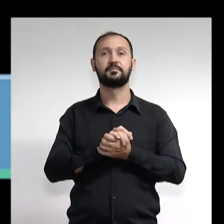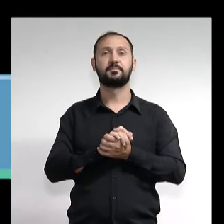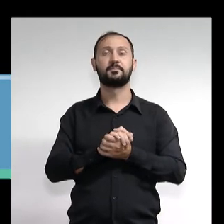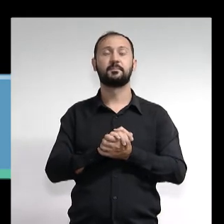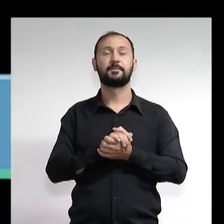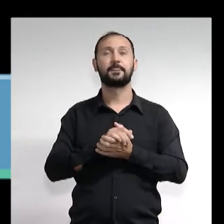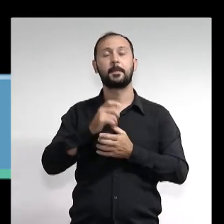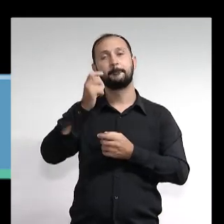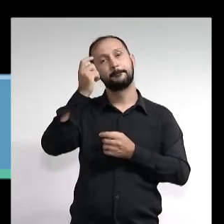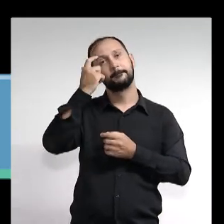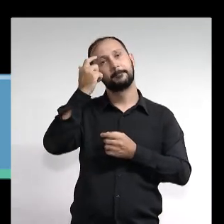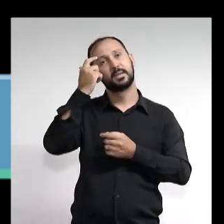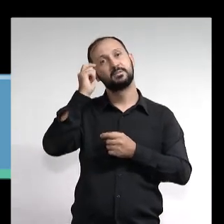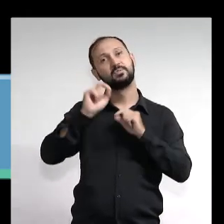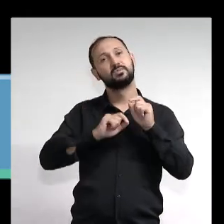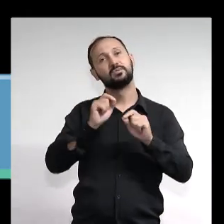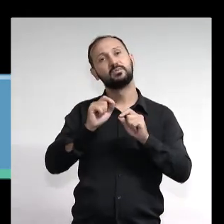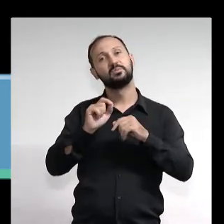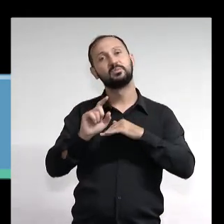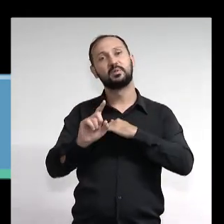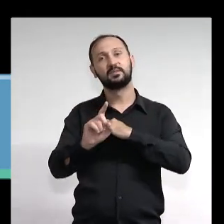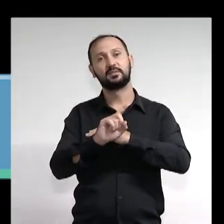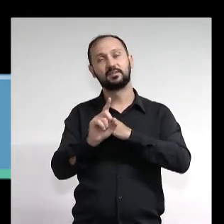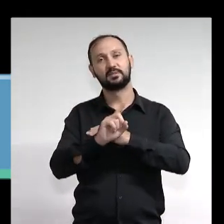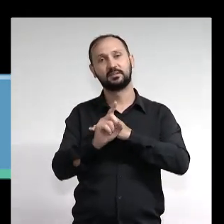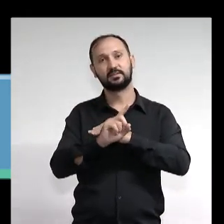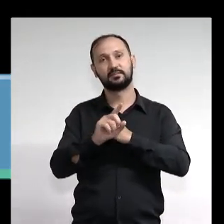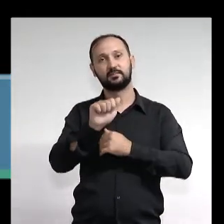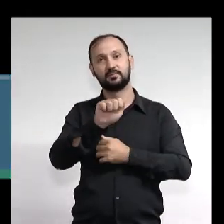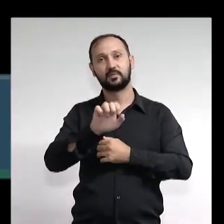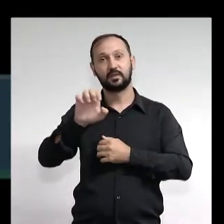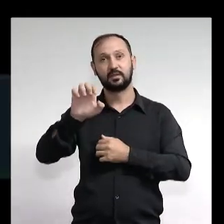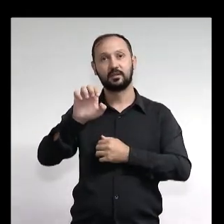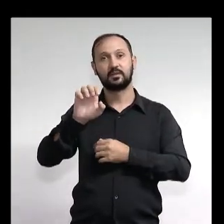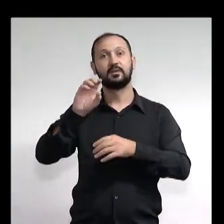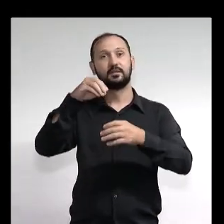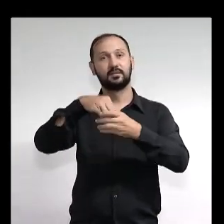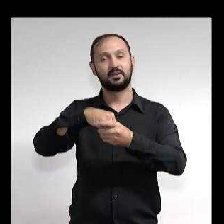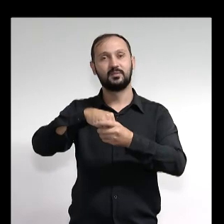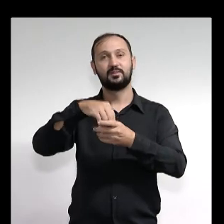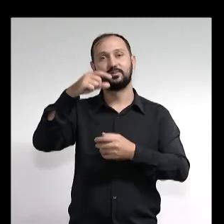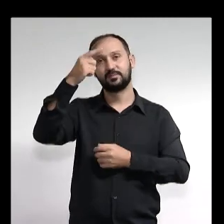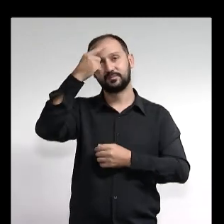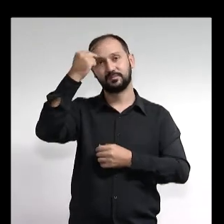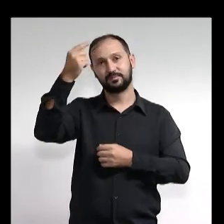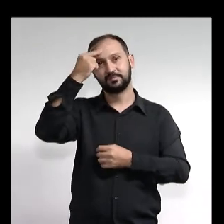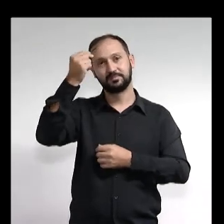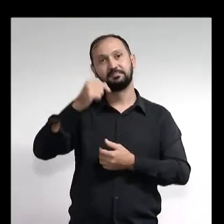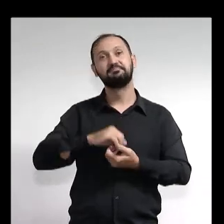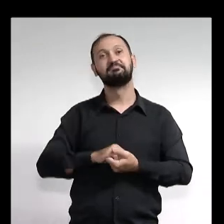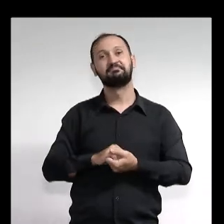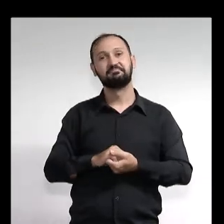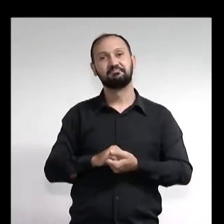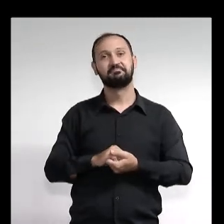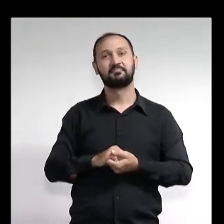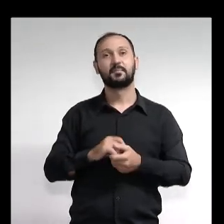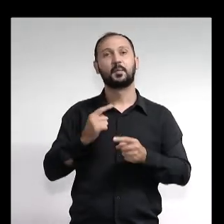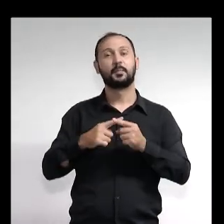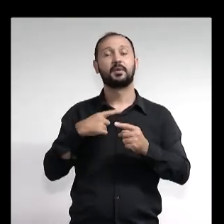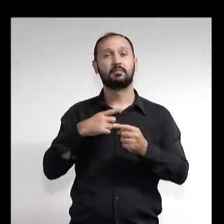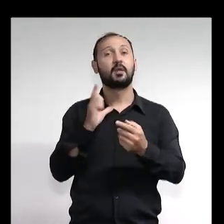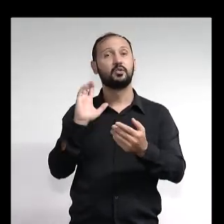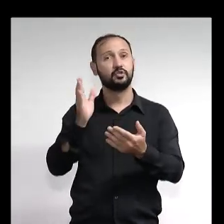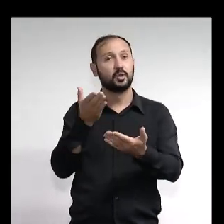eu penso muito no atendimento educacional no ensino superior, porque nós